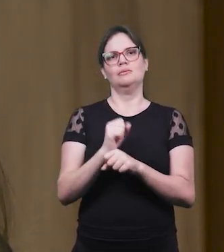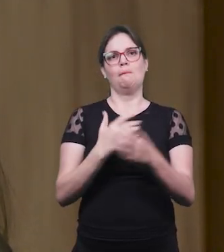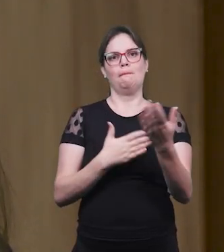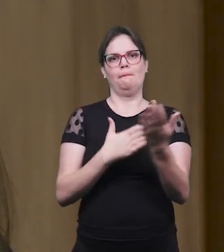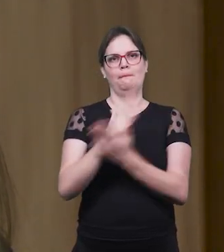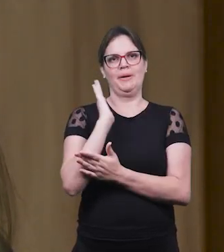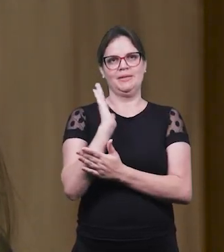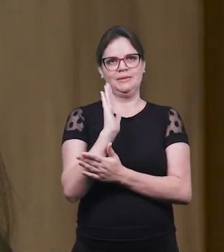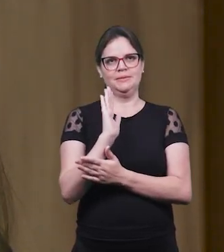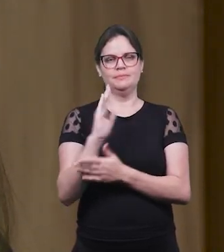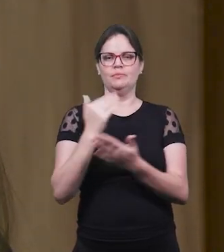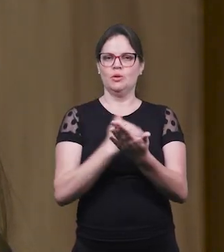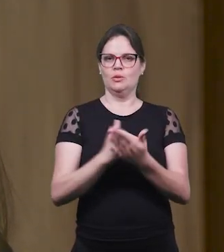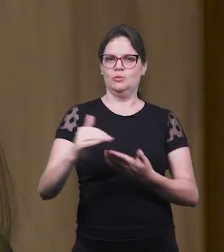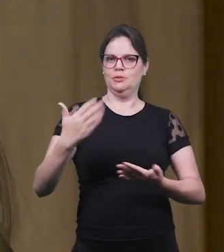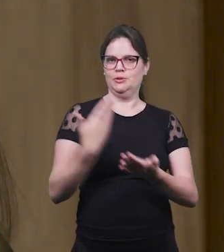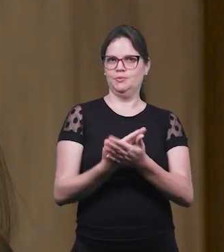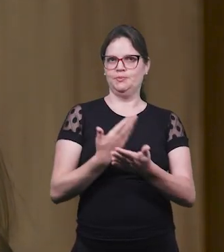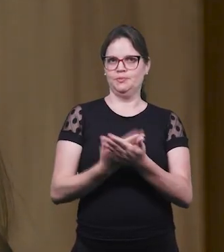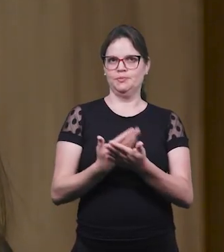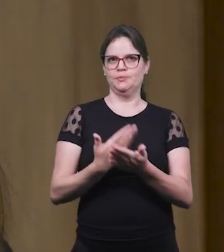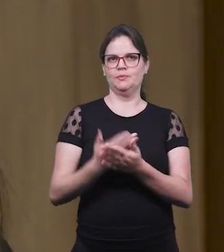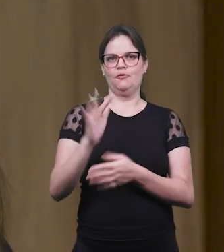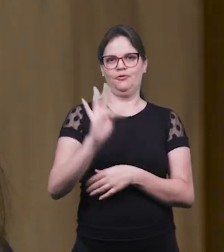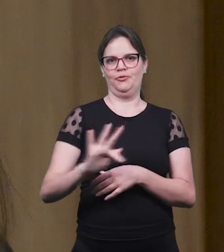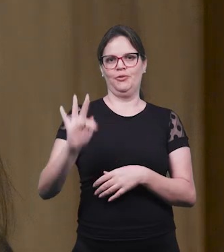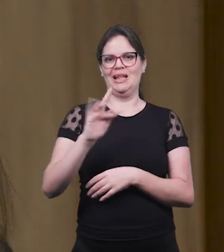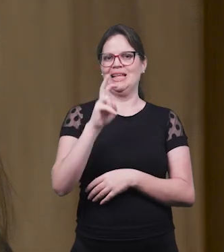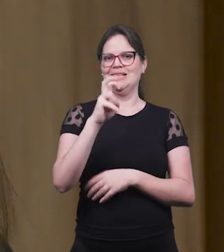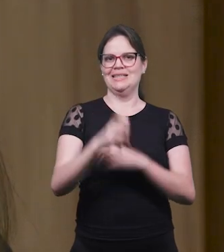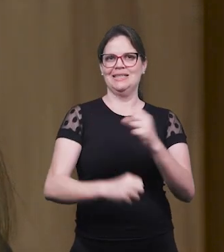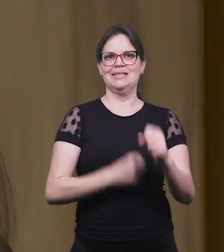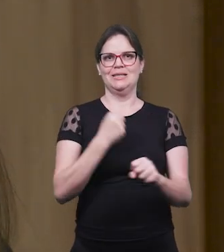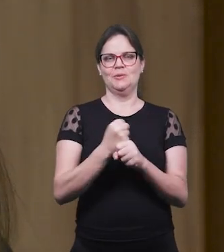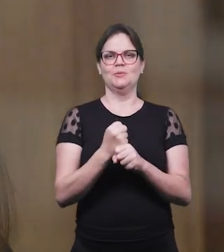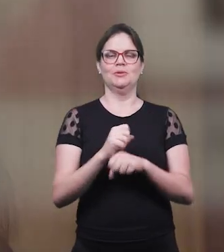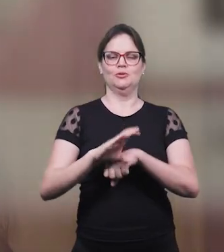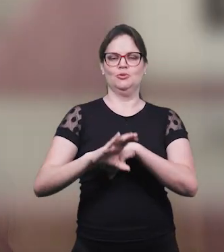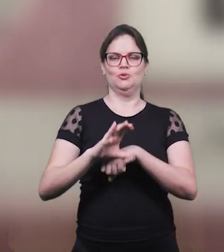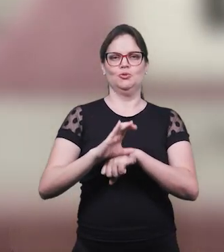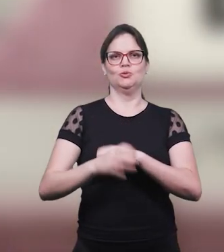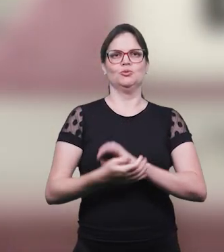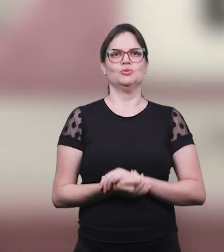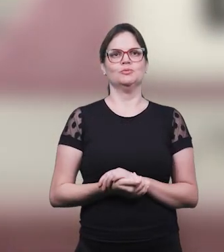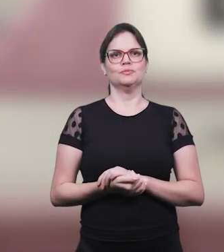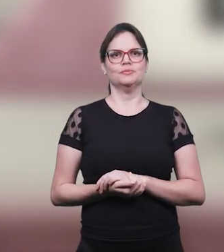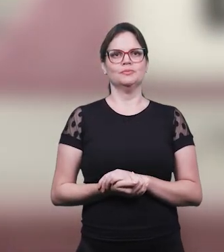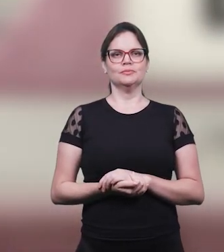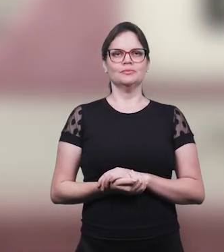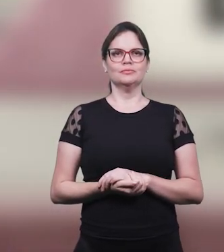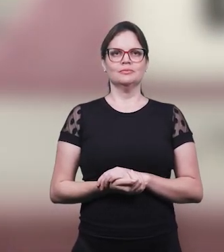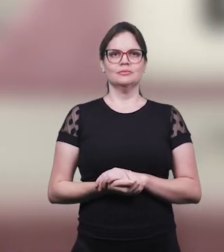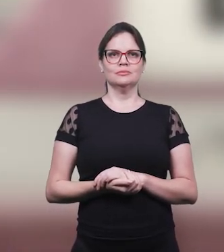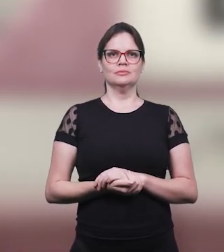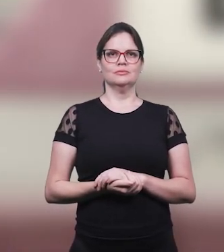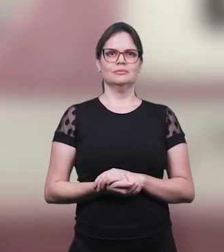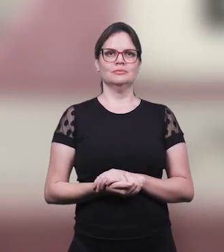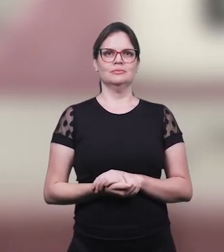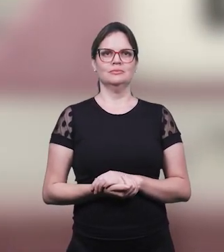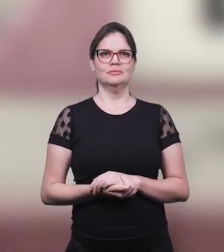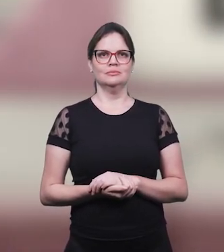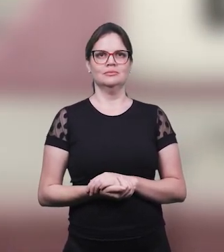Passei no vestibular e comecei a cursar meus 5 anos de enfermagem. E foi assim,